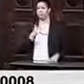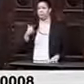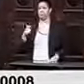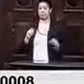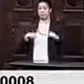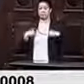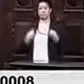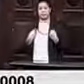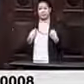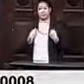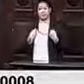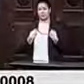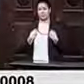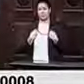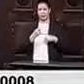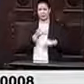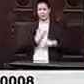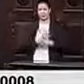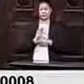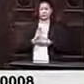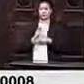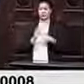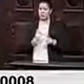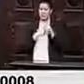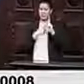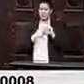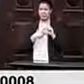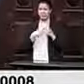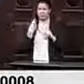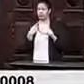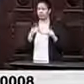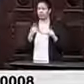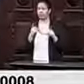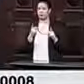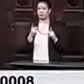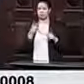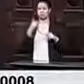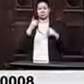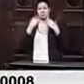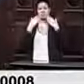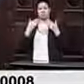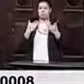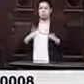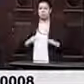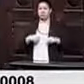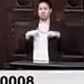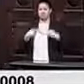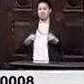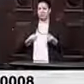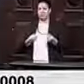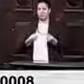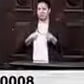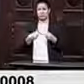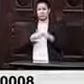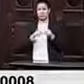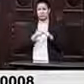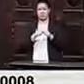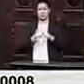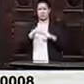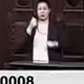empenho na cobrança da dívida ativa, não demonstra empenho em fazer